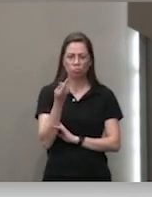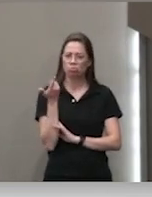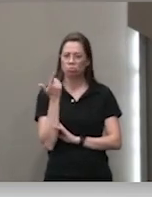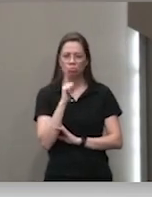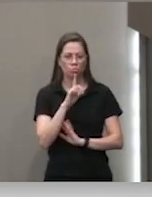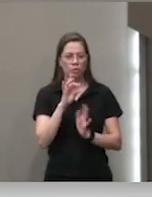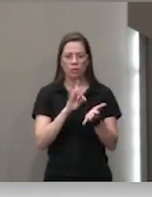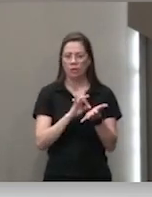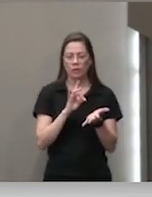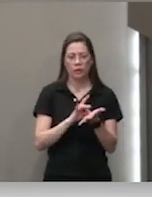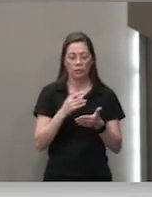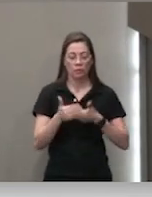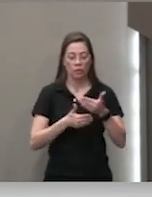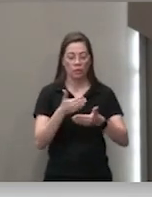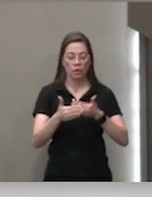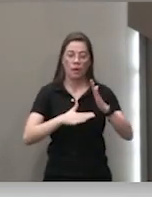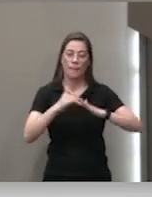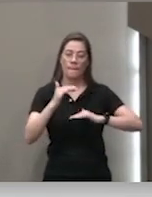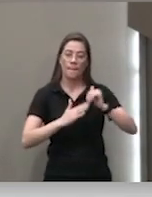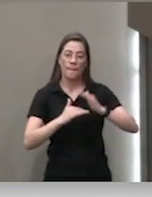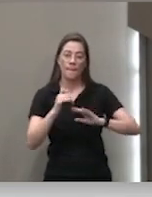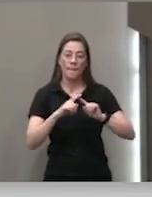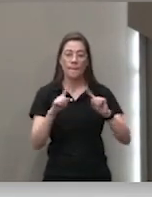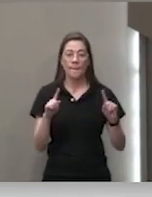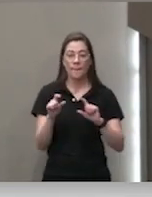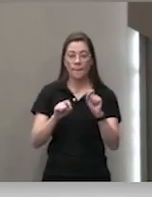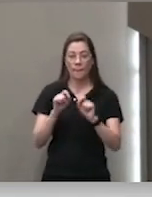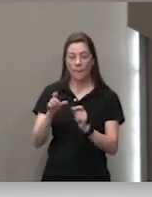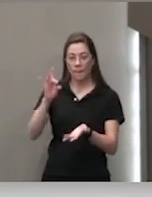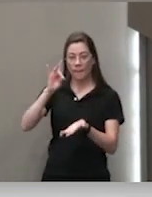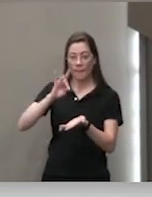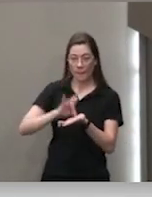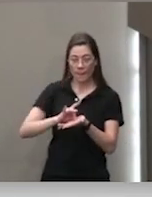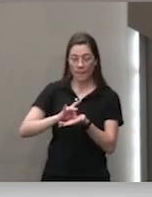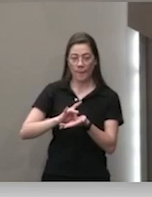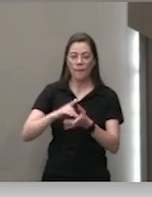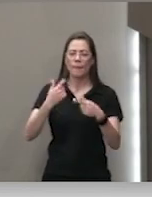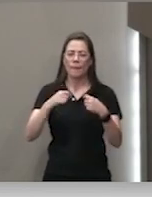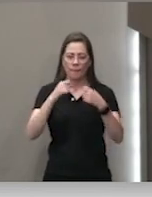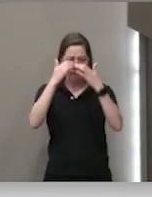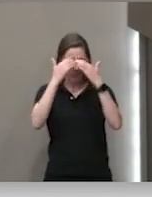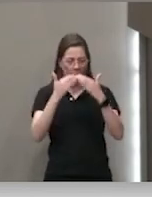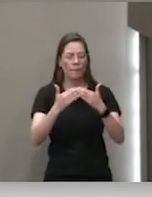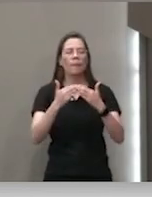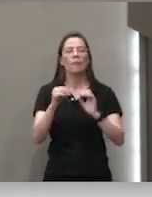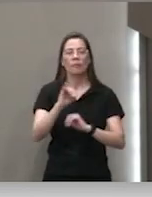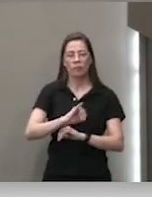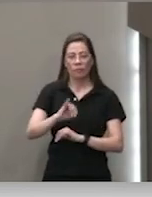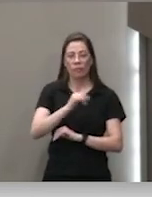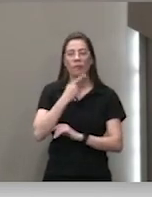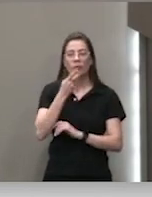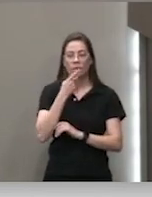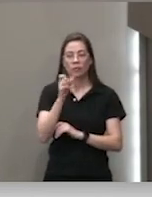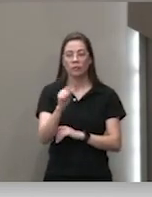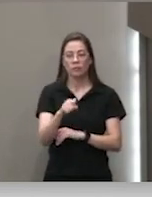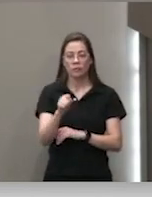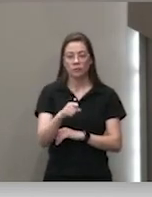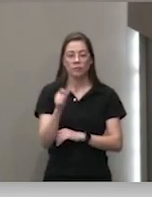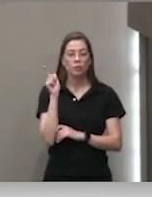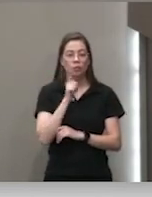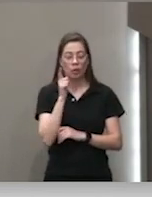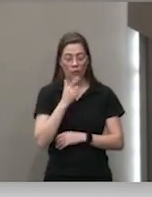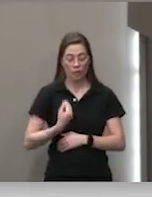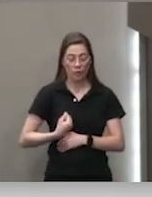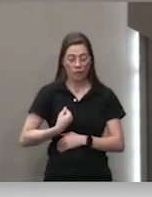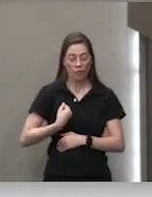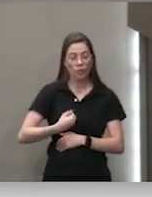conseguiu levar na prática, mas aquelas que foram efetuadas a gente tem que destacar aqui. A gente precisa destacar para as pessoas de